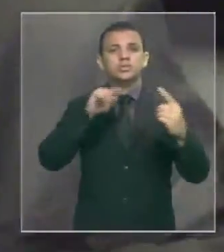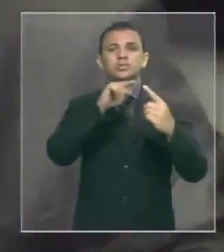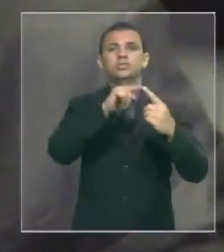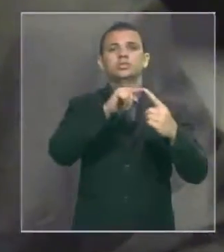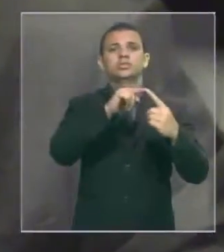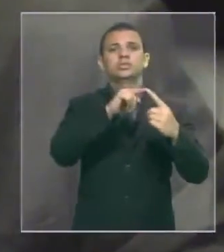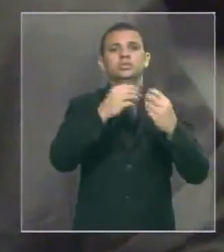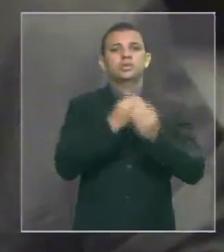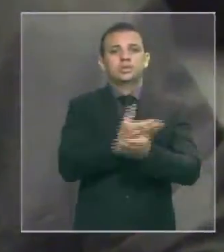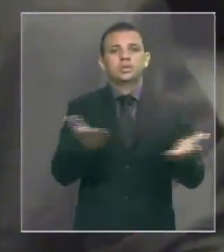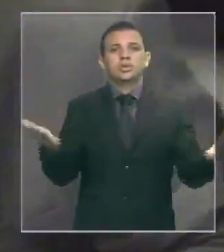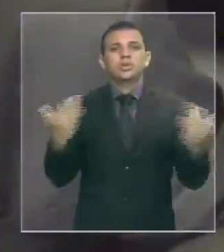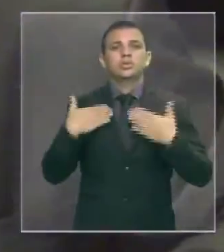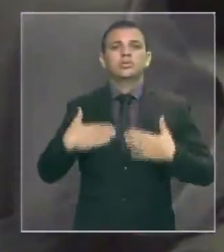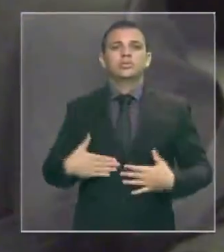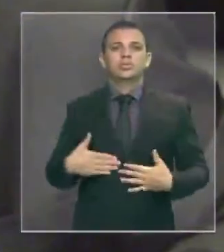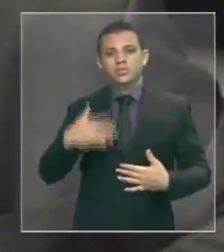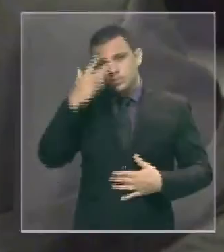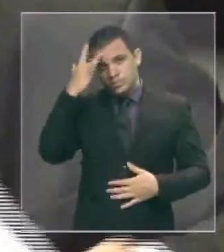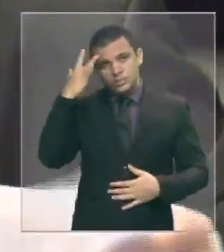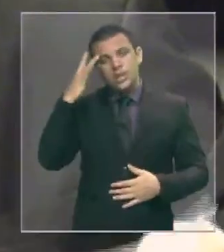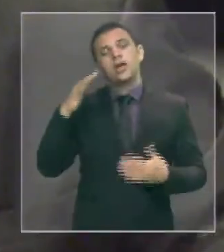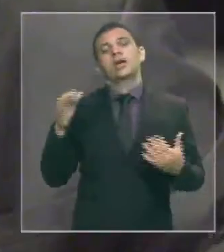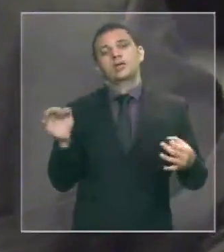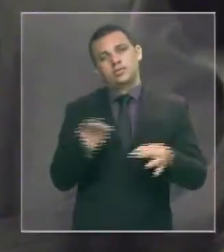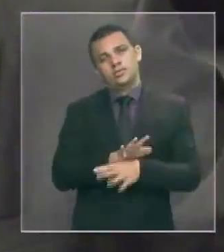o município terá condições de fazer um